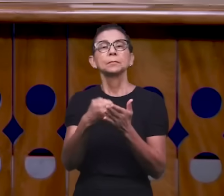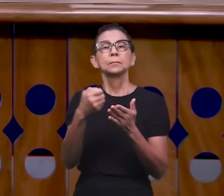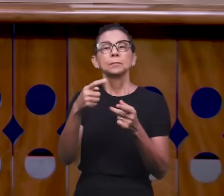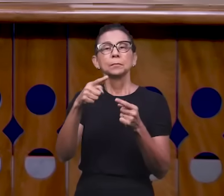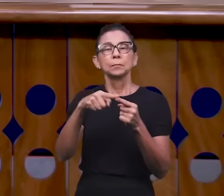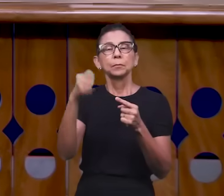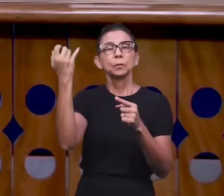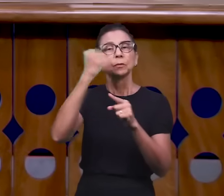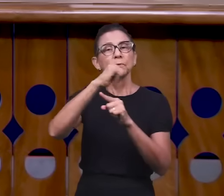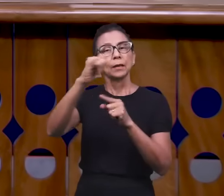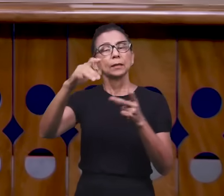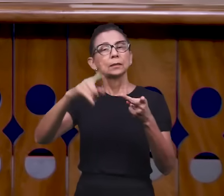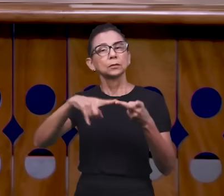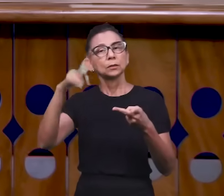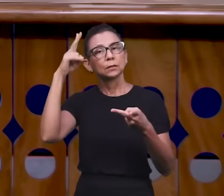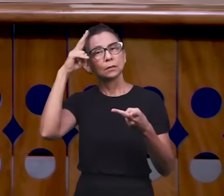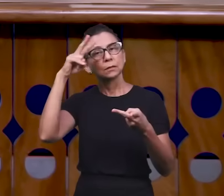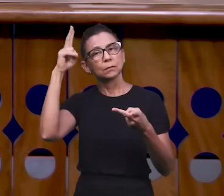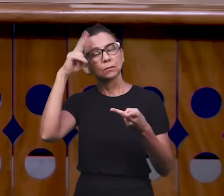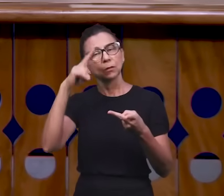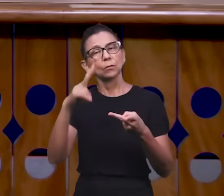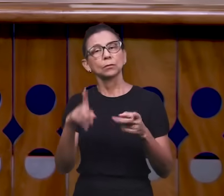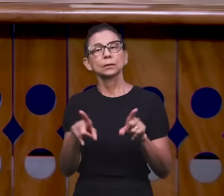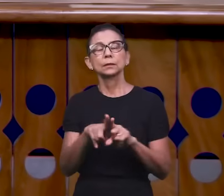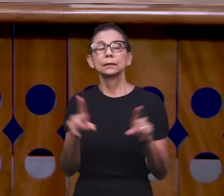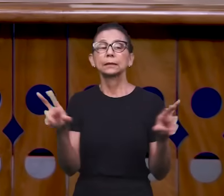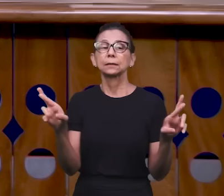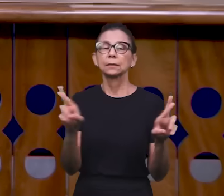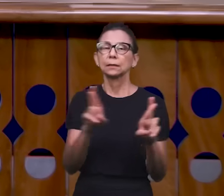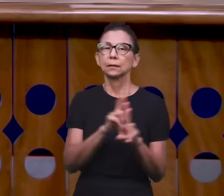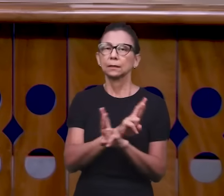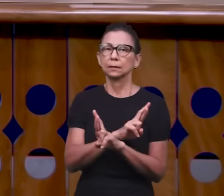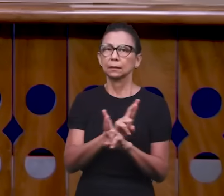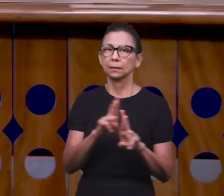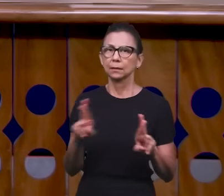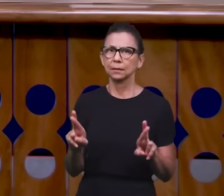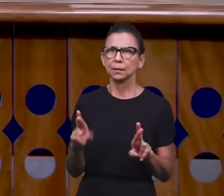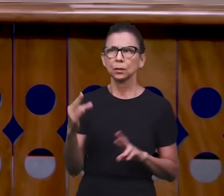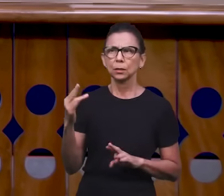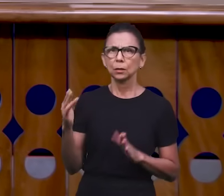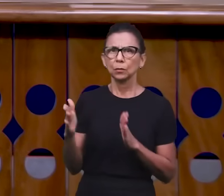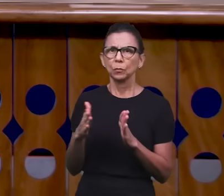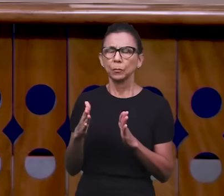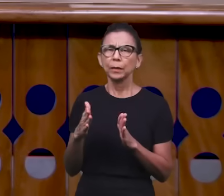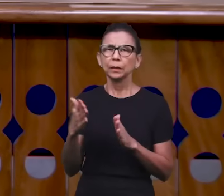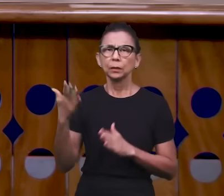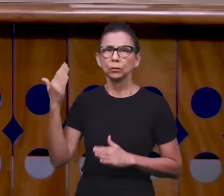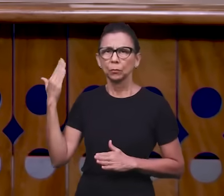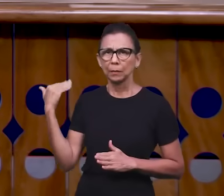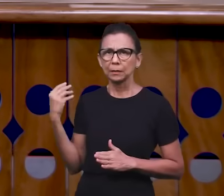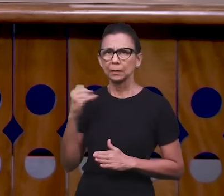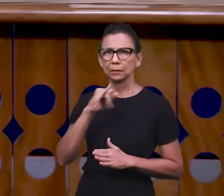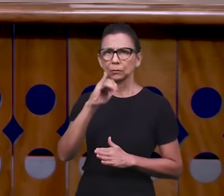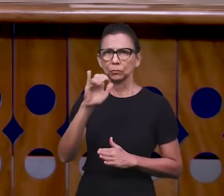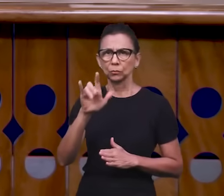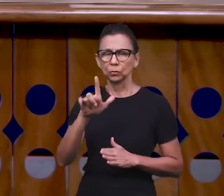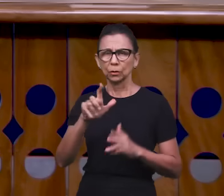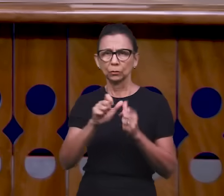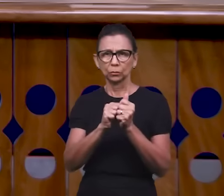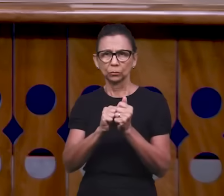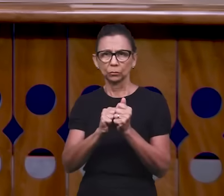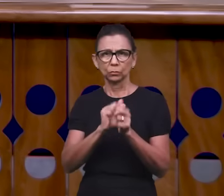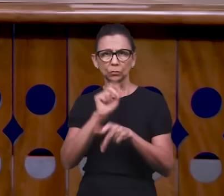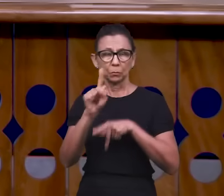e proféticas que estão relacionadas também com os dias em que viveu o profeta junto ao seu